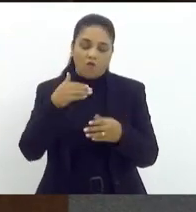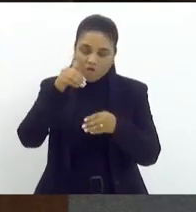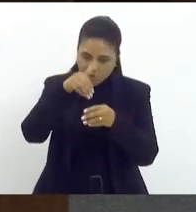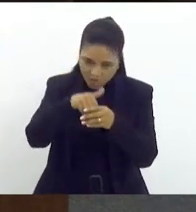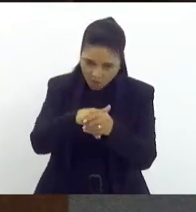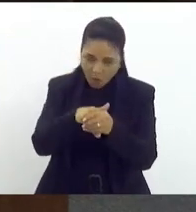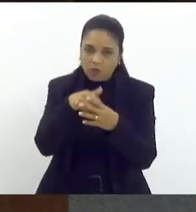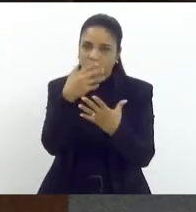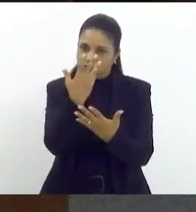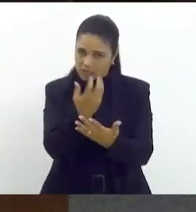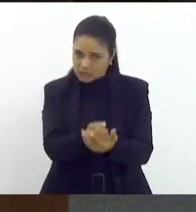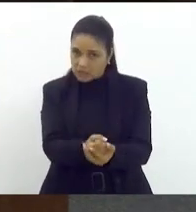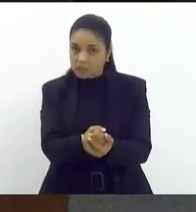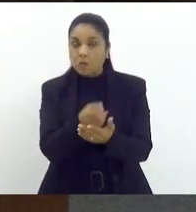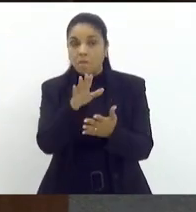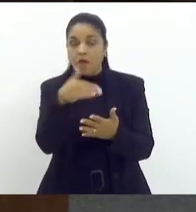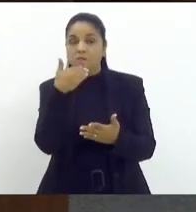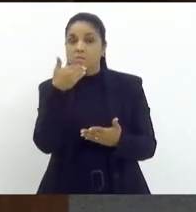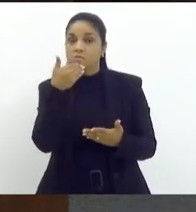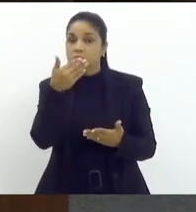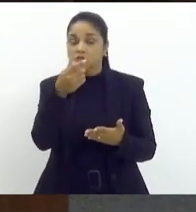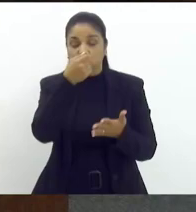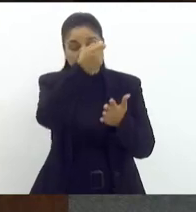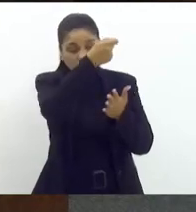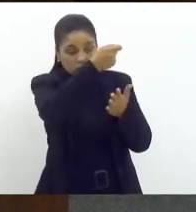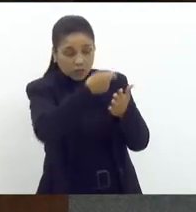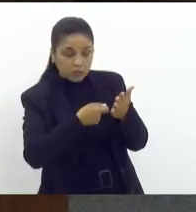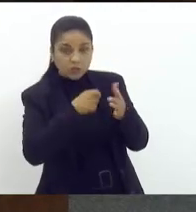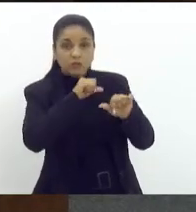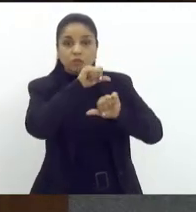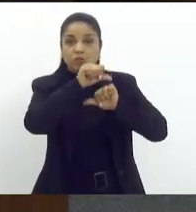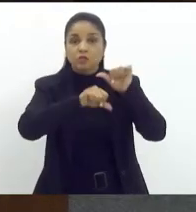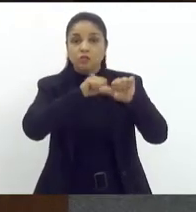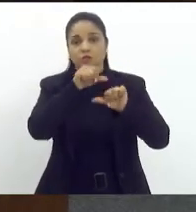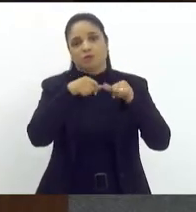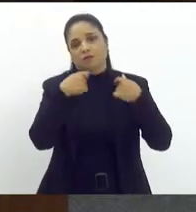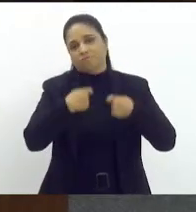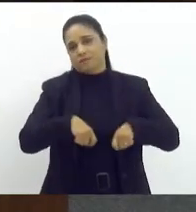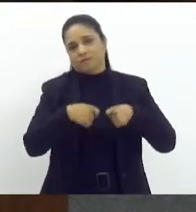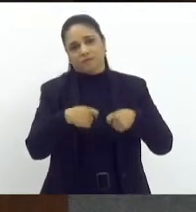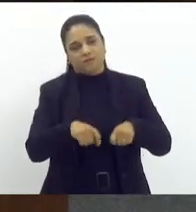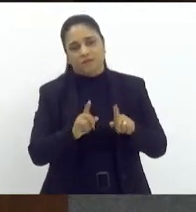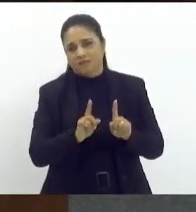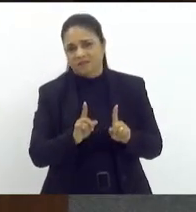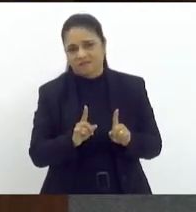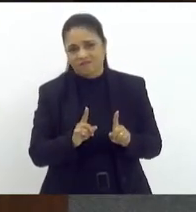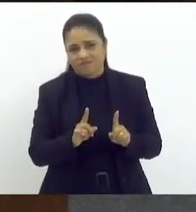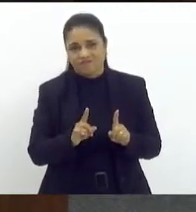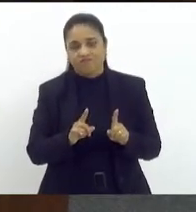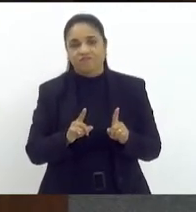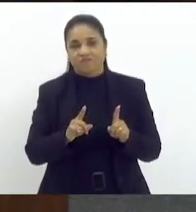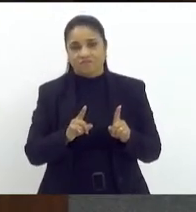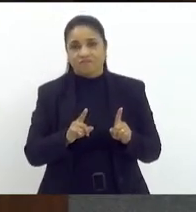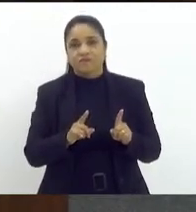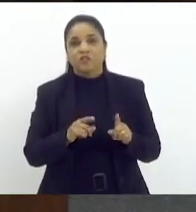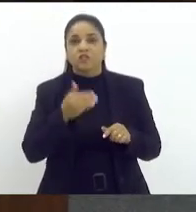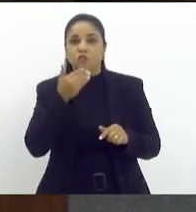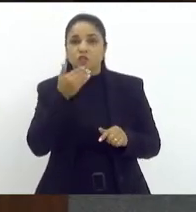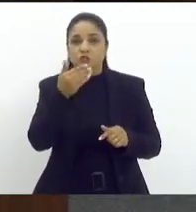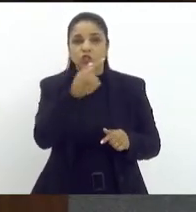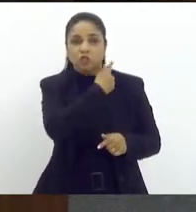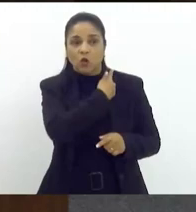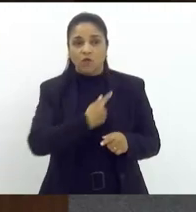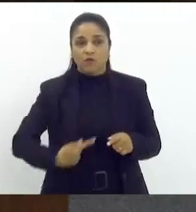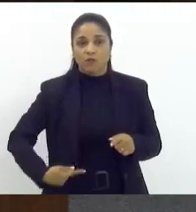mas só solicitando que não há necessidade Às vezes acontece solicita o governador